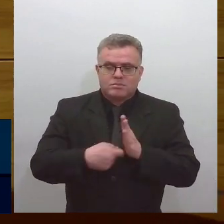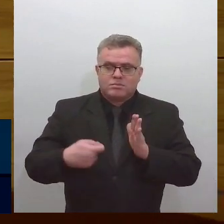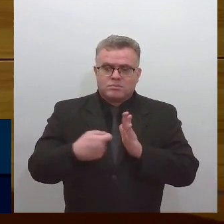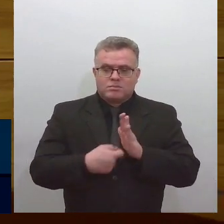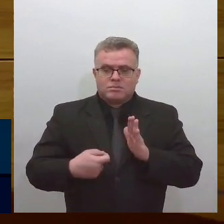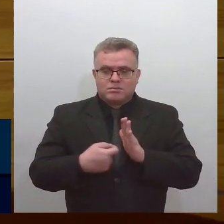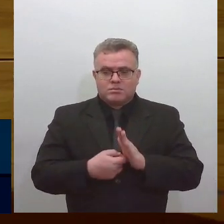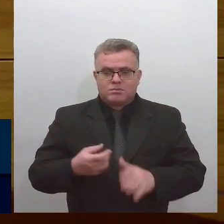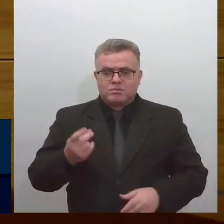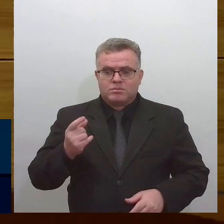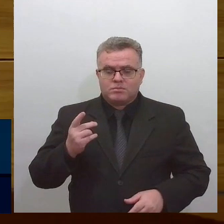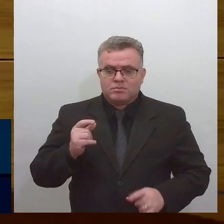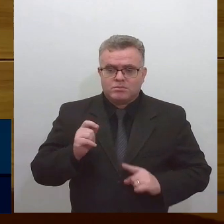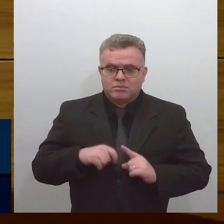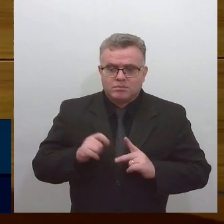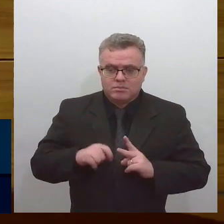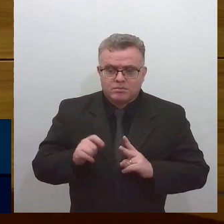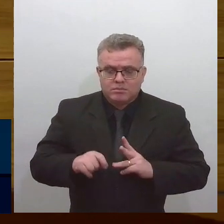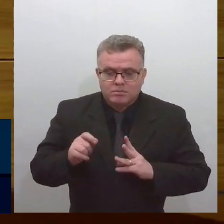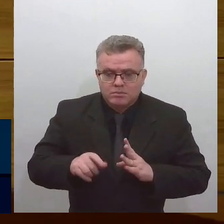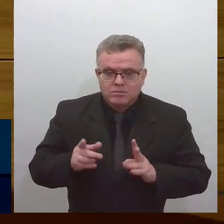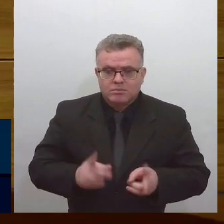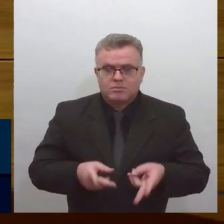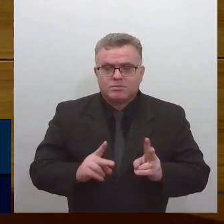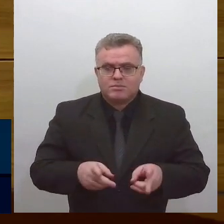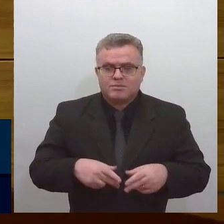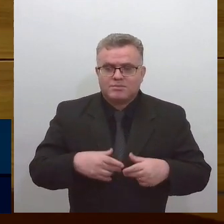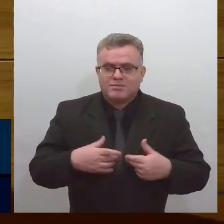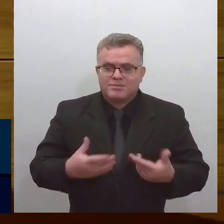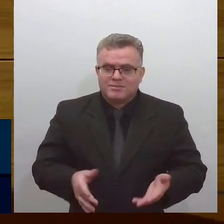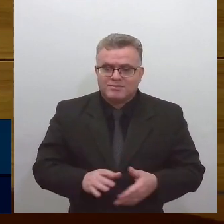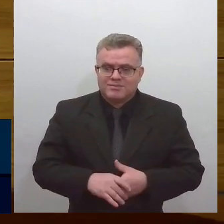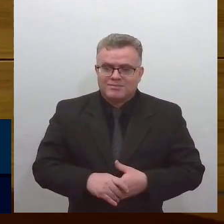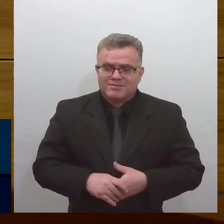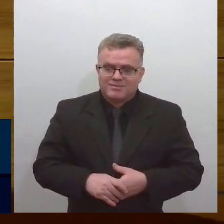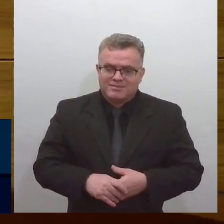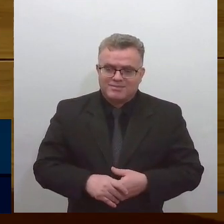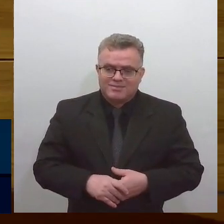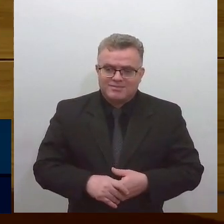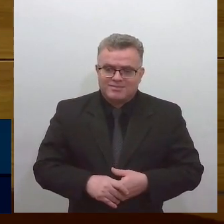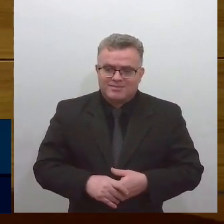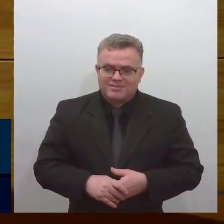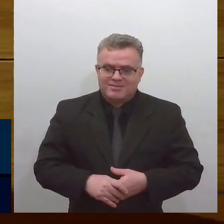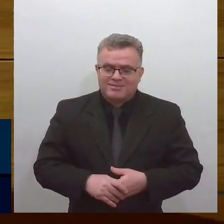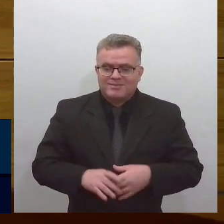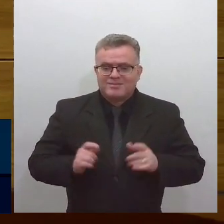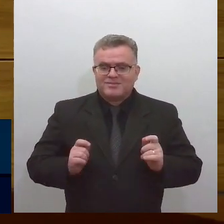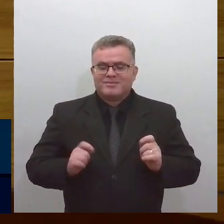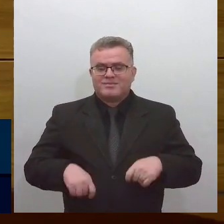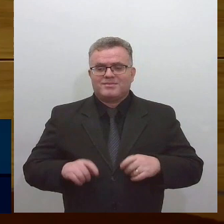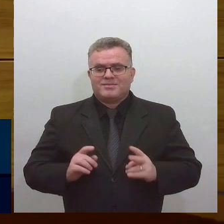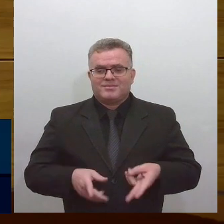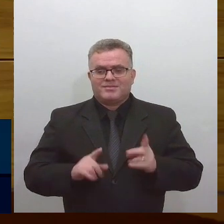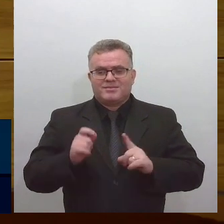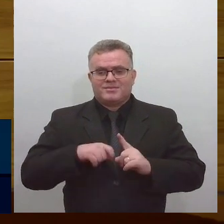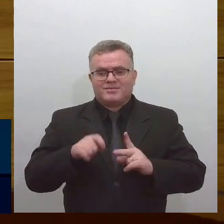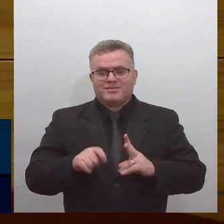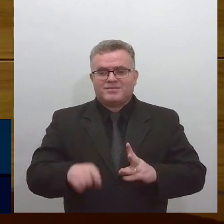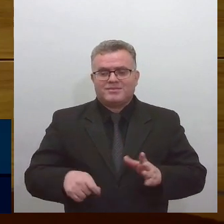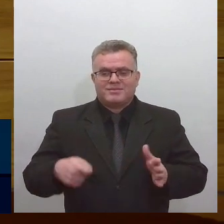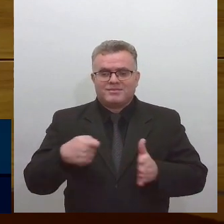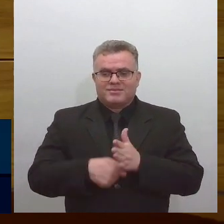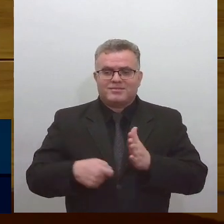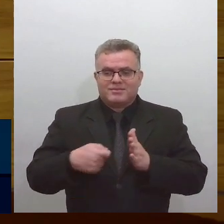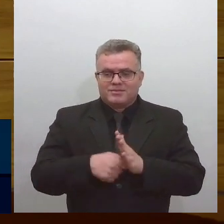mensalmente parece parece boleto de telefone né ela me cobra mensalmente aparece uma cobrança lá mas